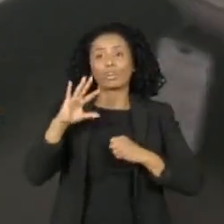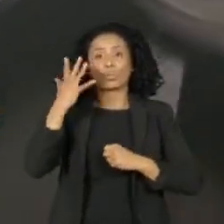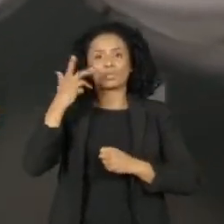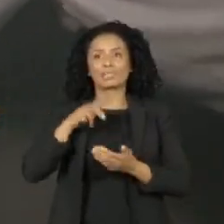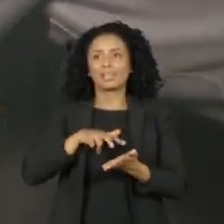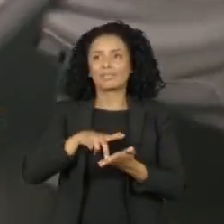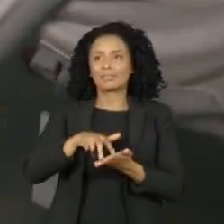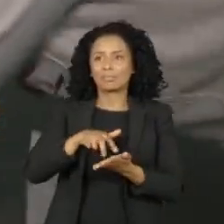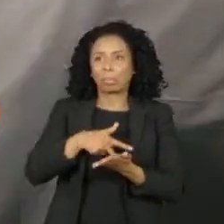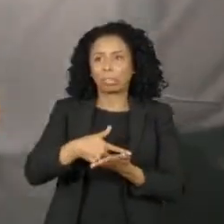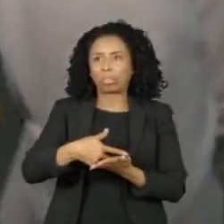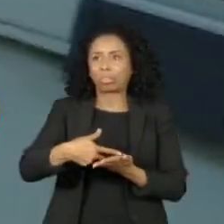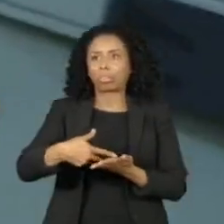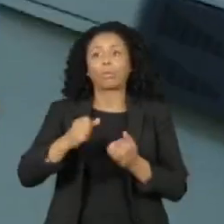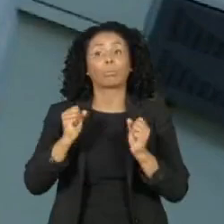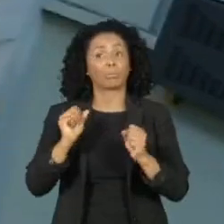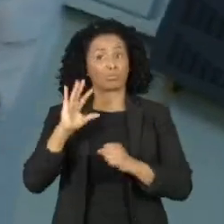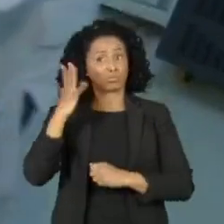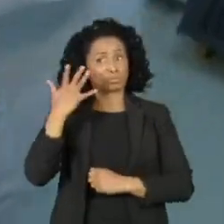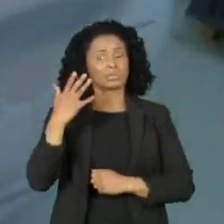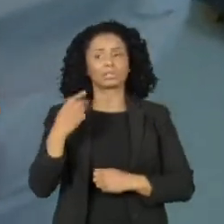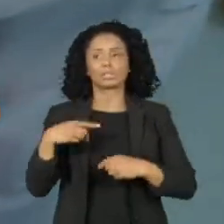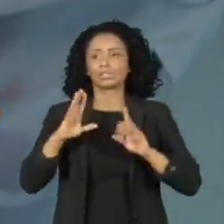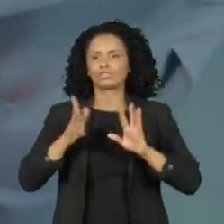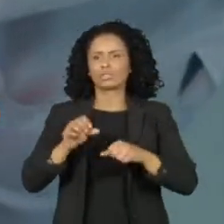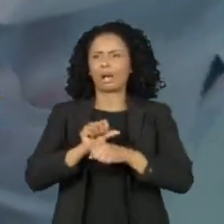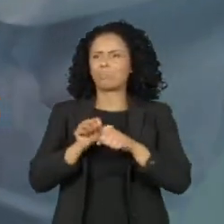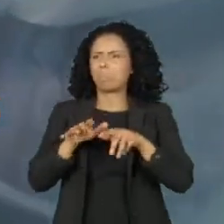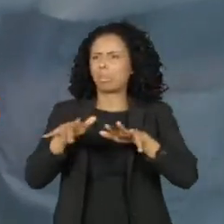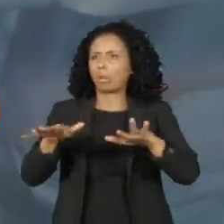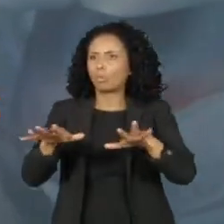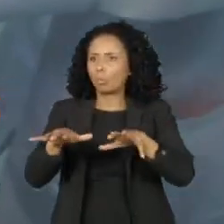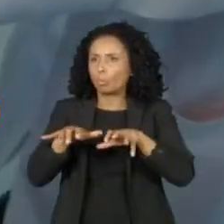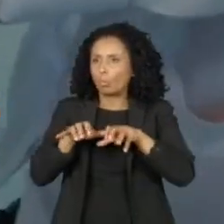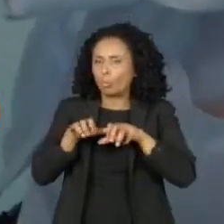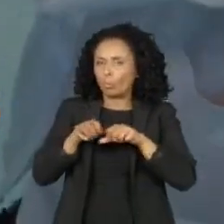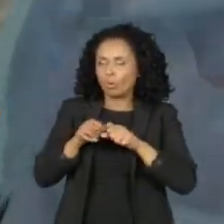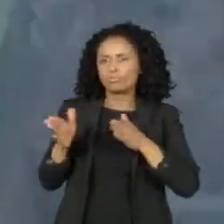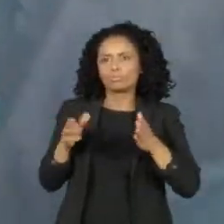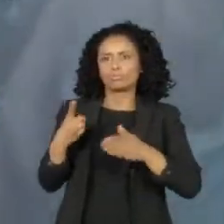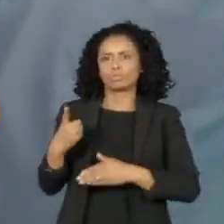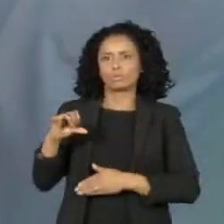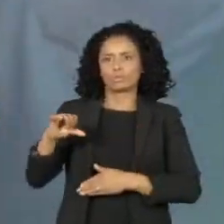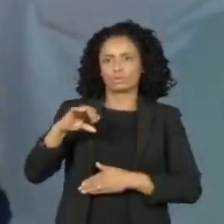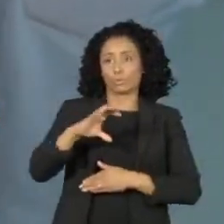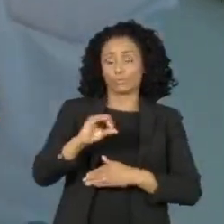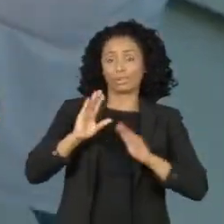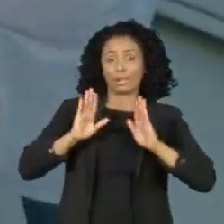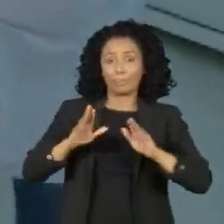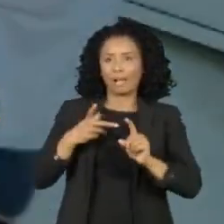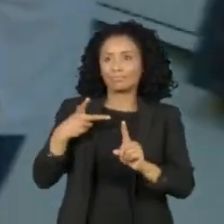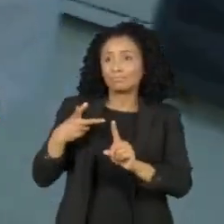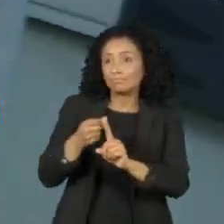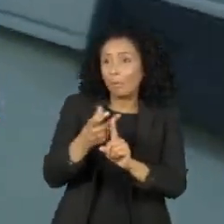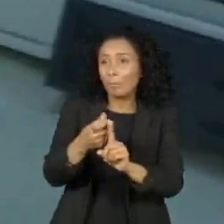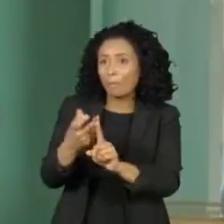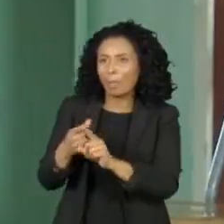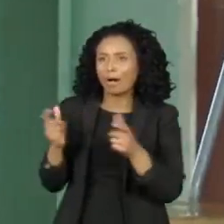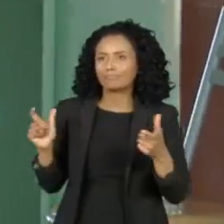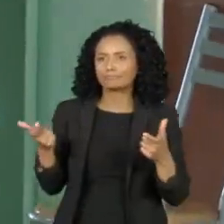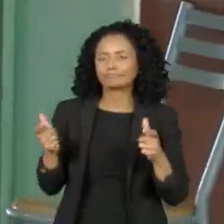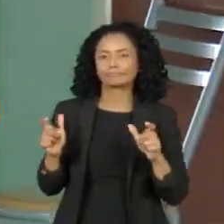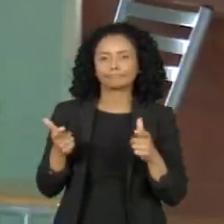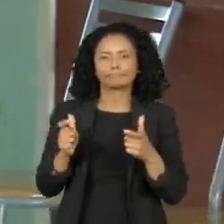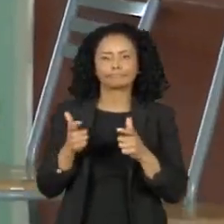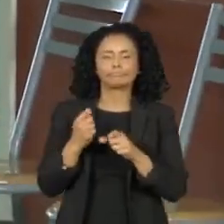infantil. A polio está erradicada aqui no Brasil desde a década de 90, mas os índices de vacinação vêm abaixando ano a